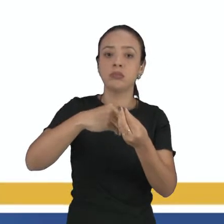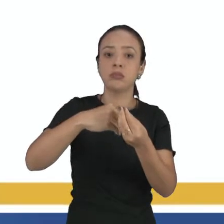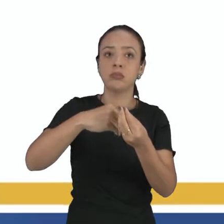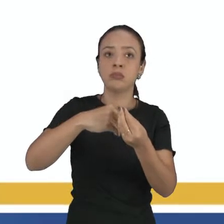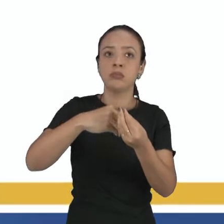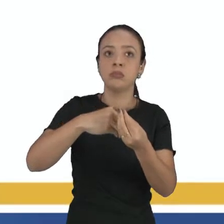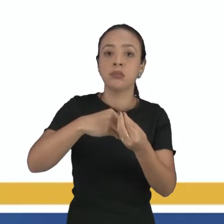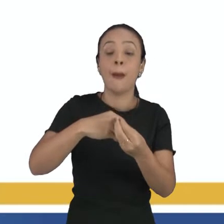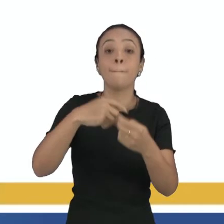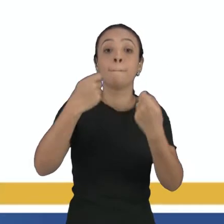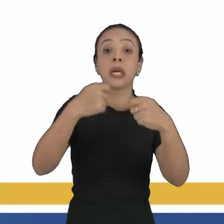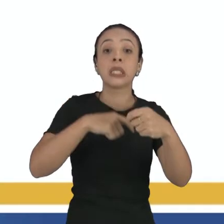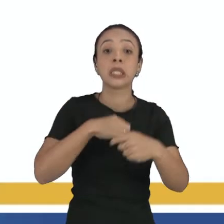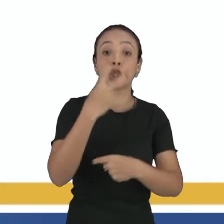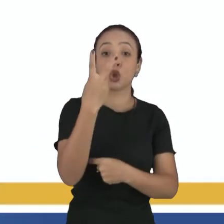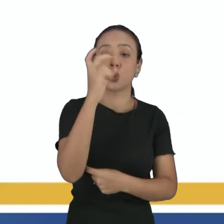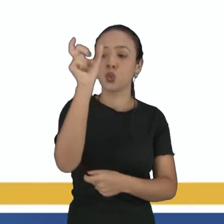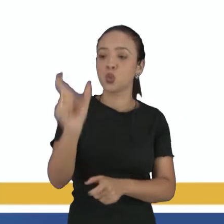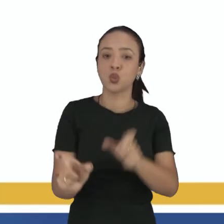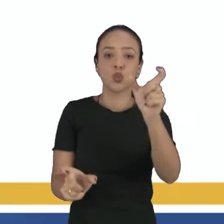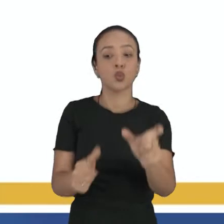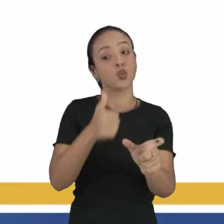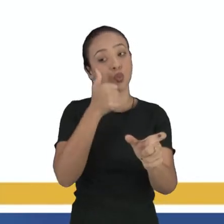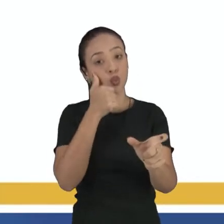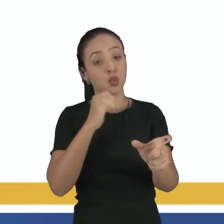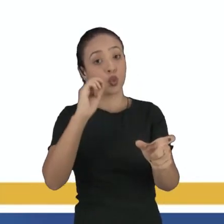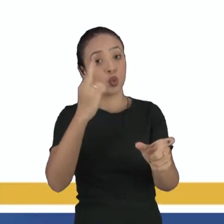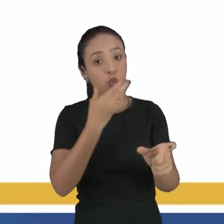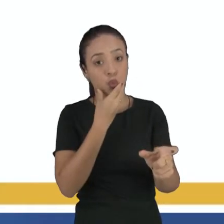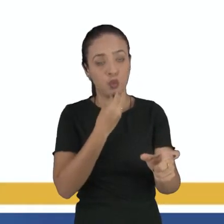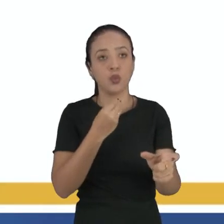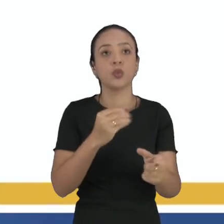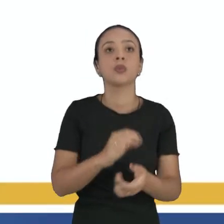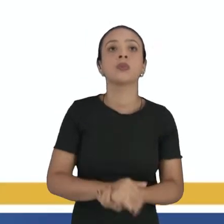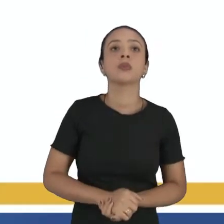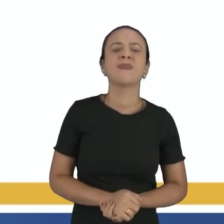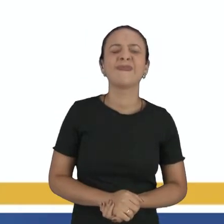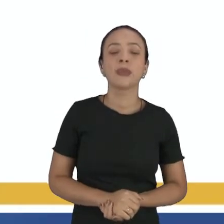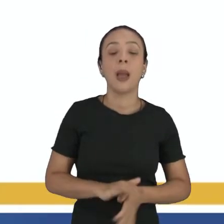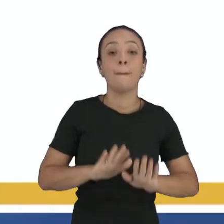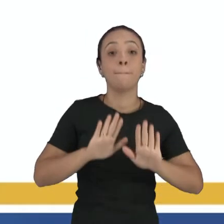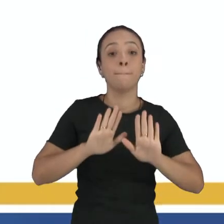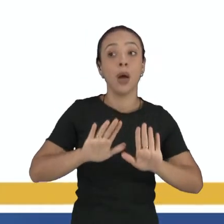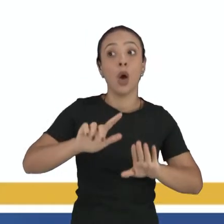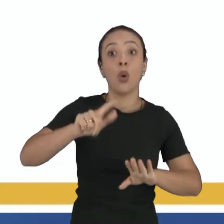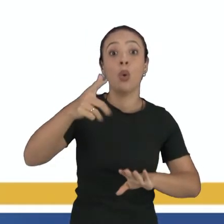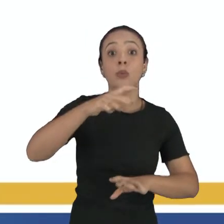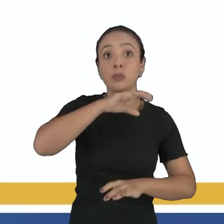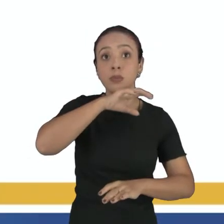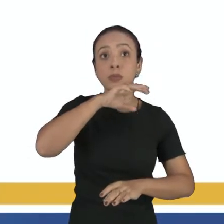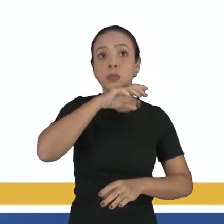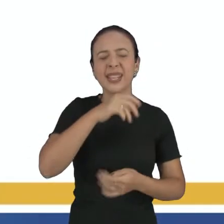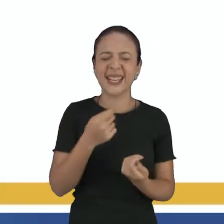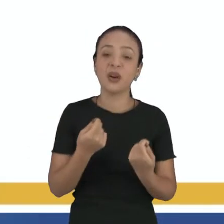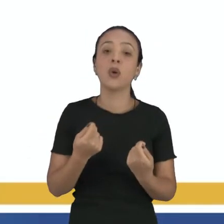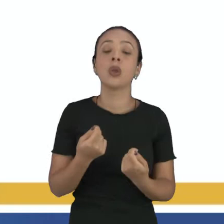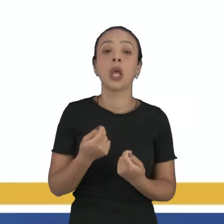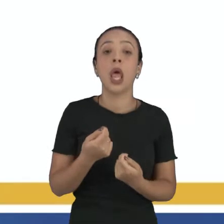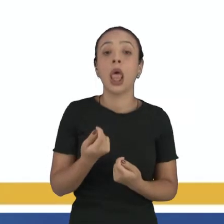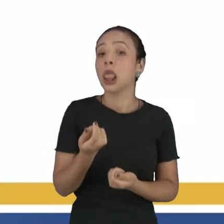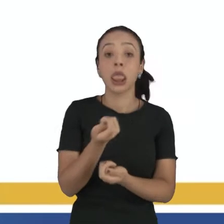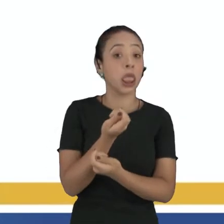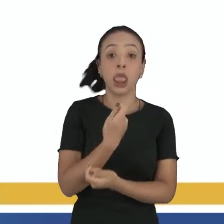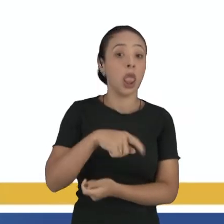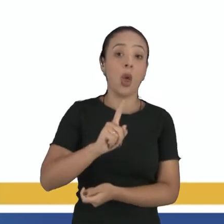tá? Biparental, precisa de dois indivíduos de sexo oposto. Mas alguns outros animais, que não é o nosso caso, eles fazem o hermafroditismo,